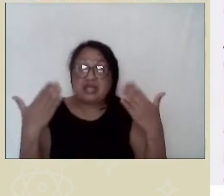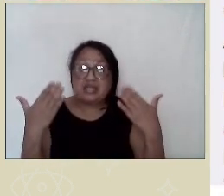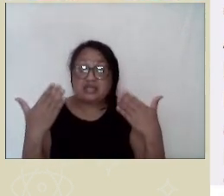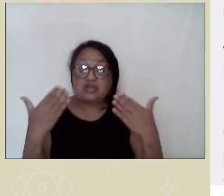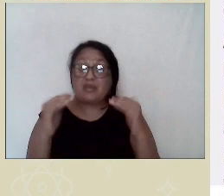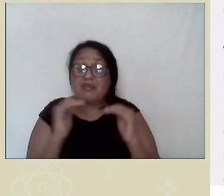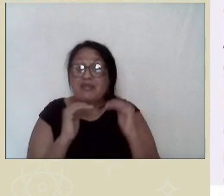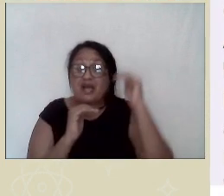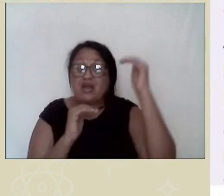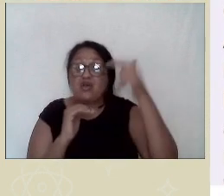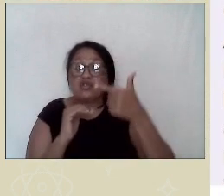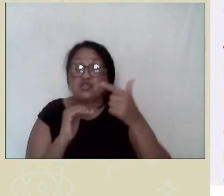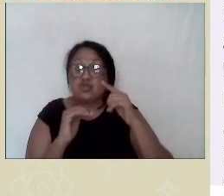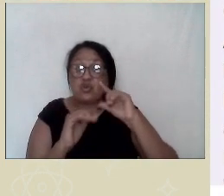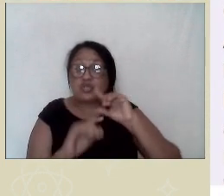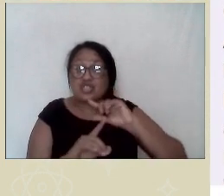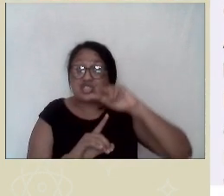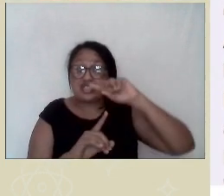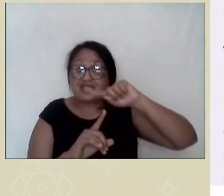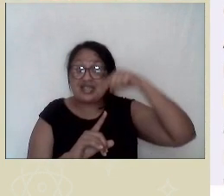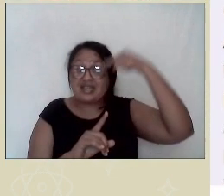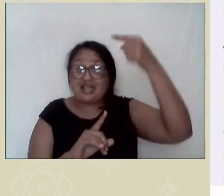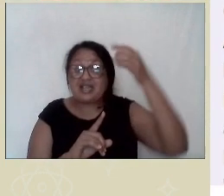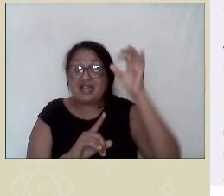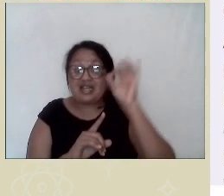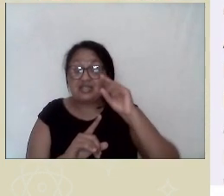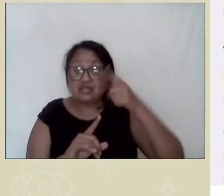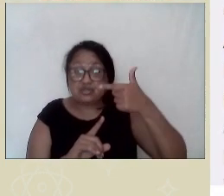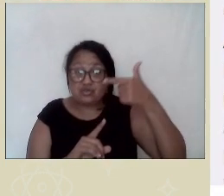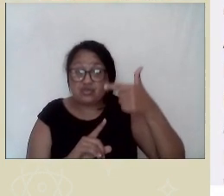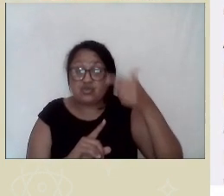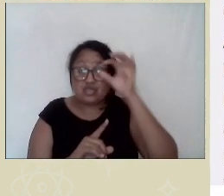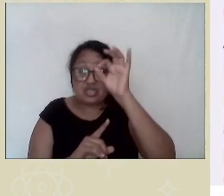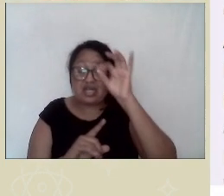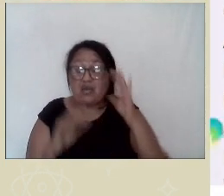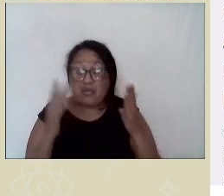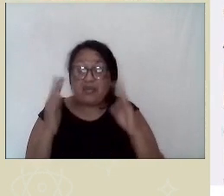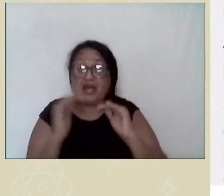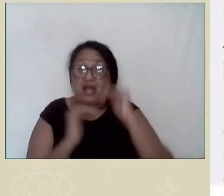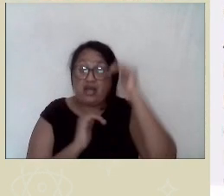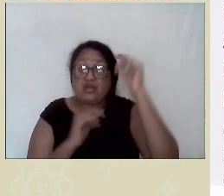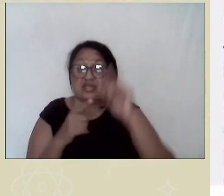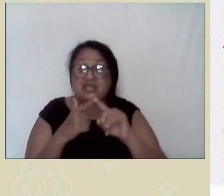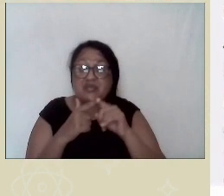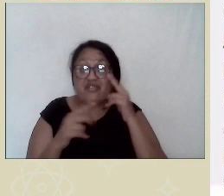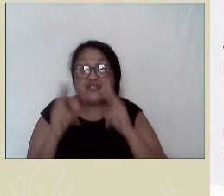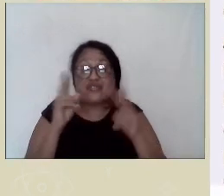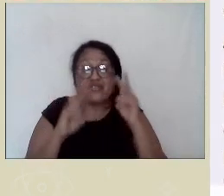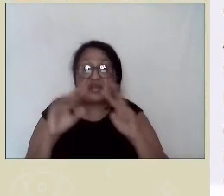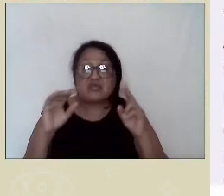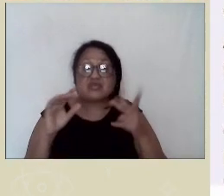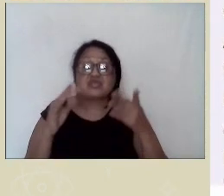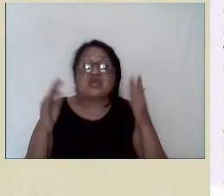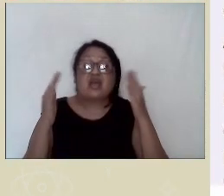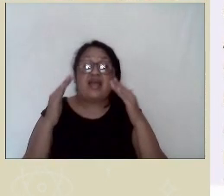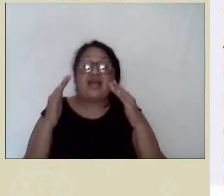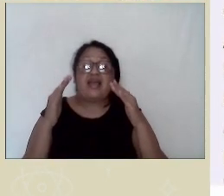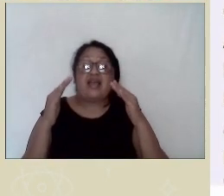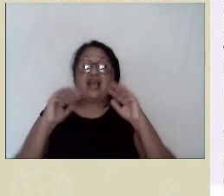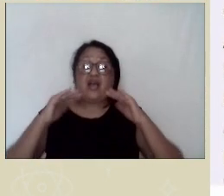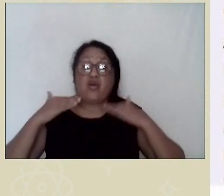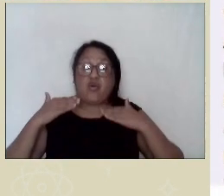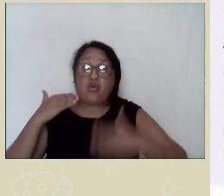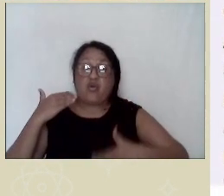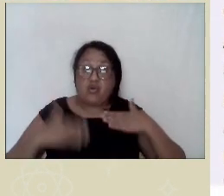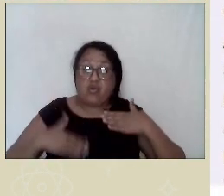mas não todos os corpos estão emergindo devido ao degelo também vemos restos devido ao movimento do próprio glaciar